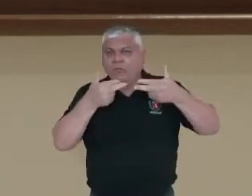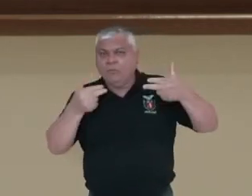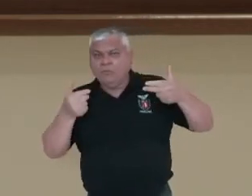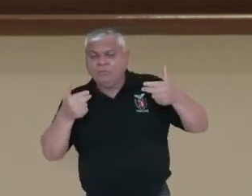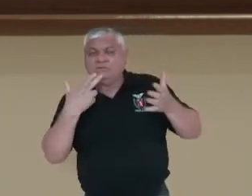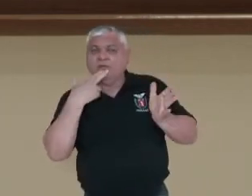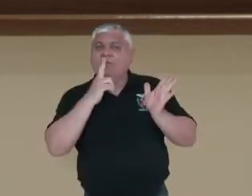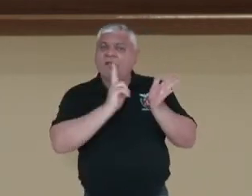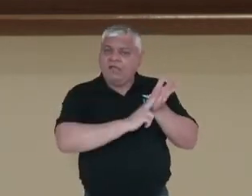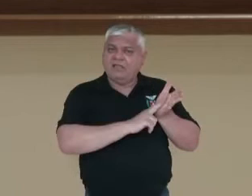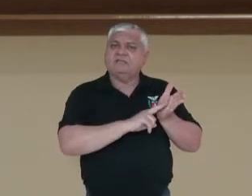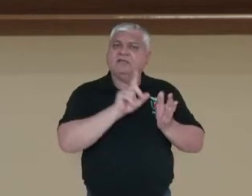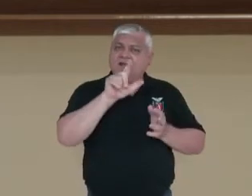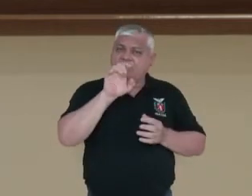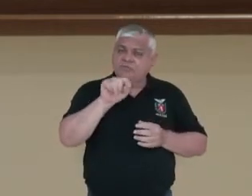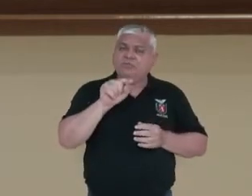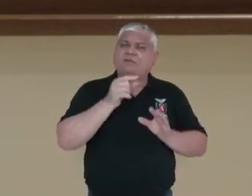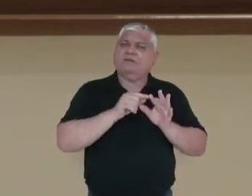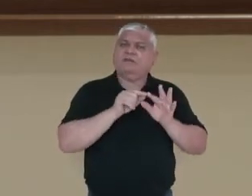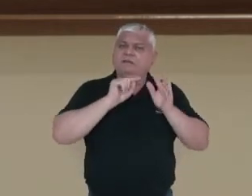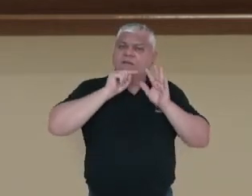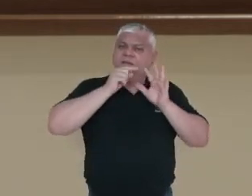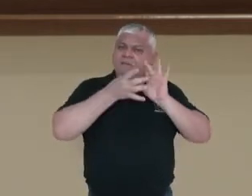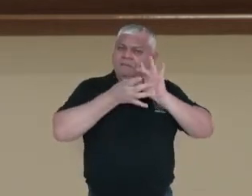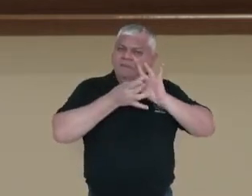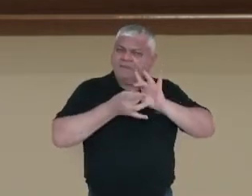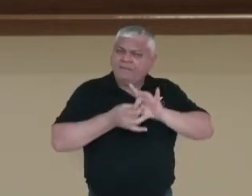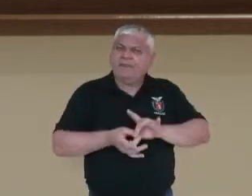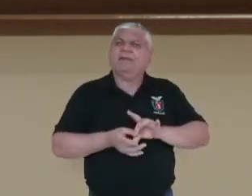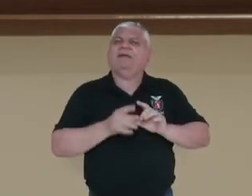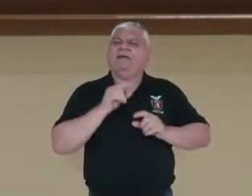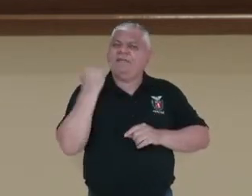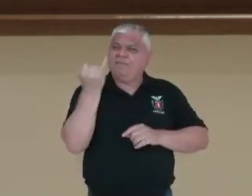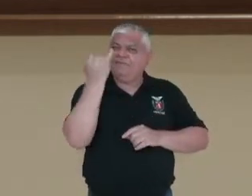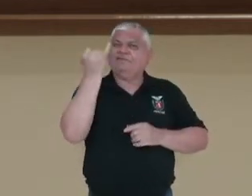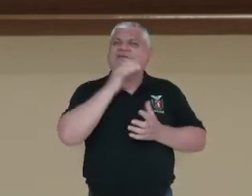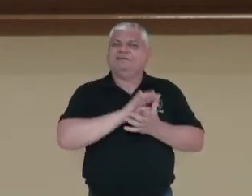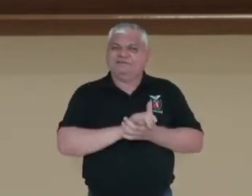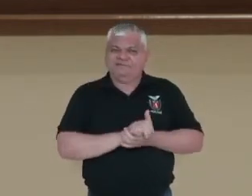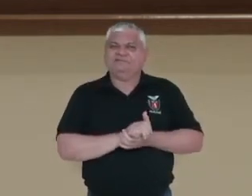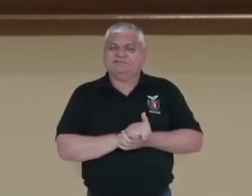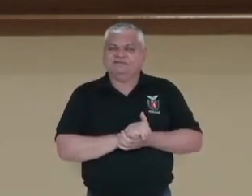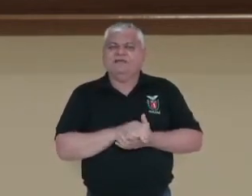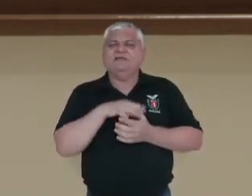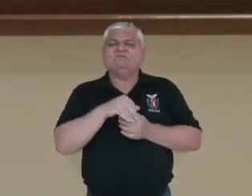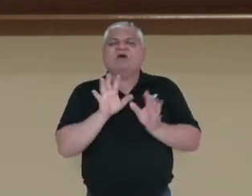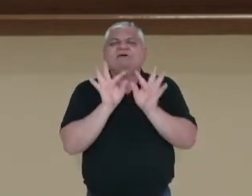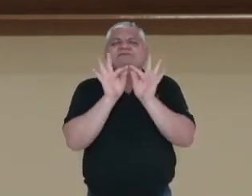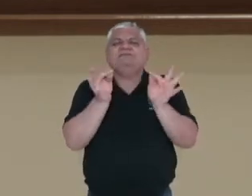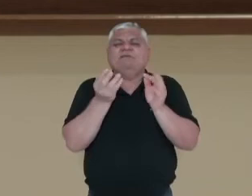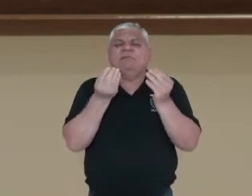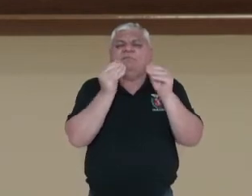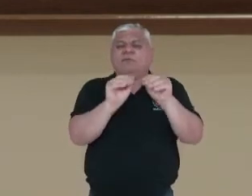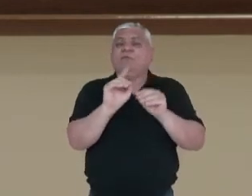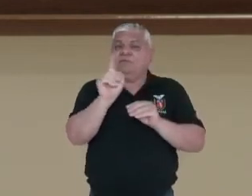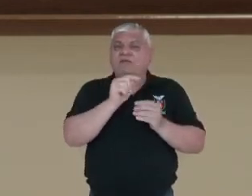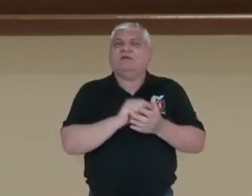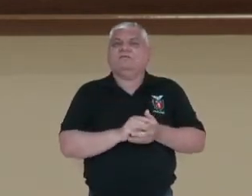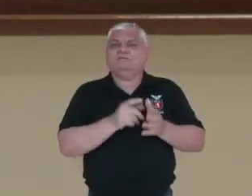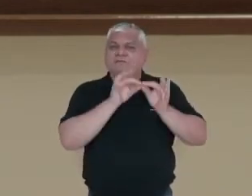isso de maneira mais profunda, não só um comentário, uma pequena postagem de poucas